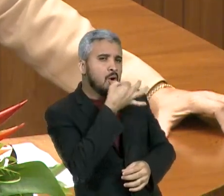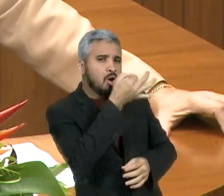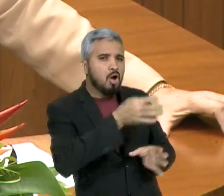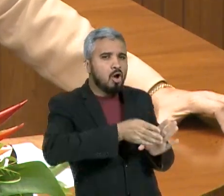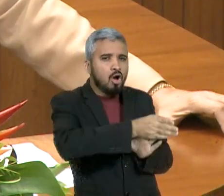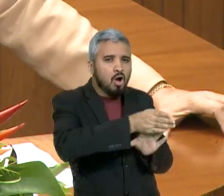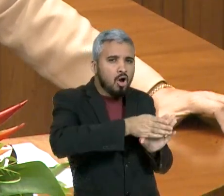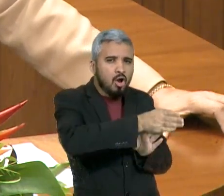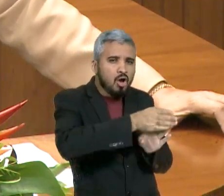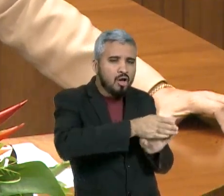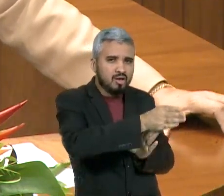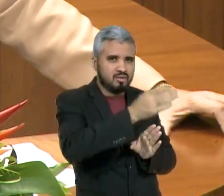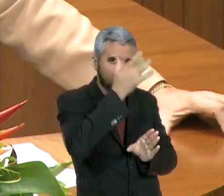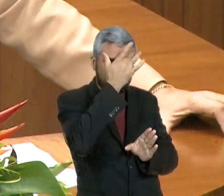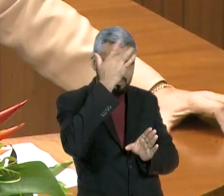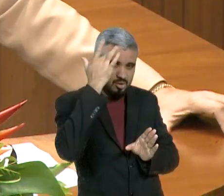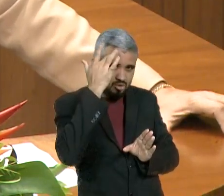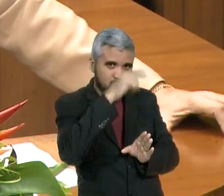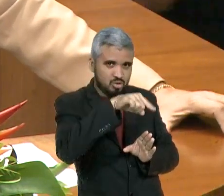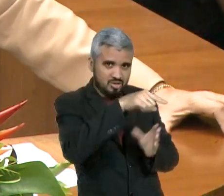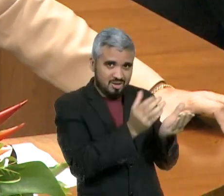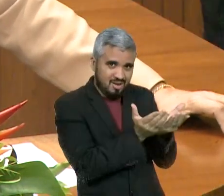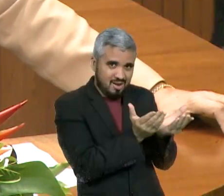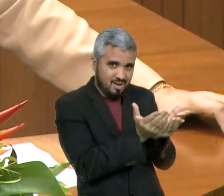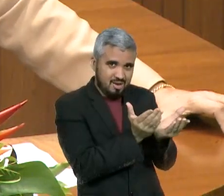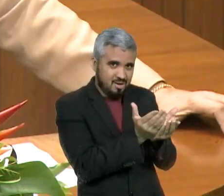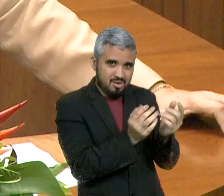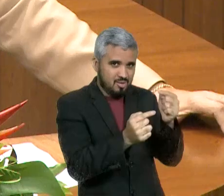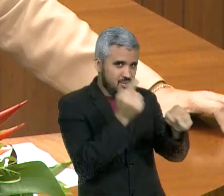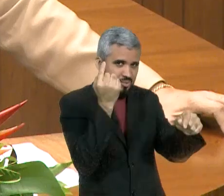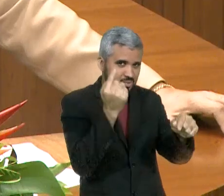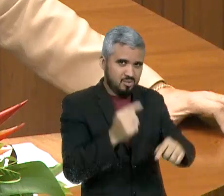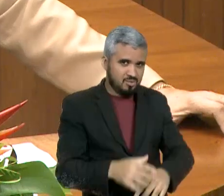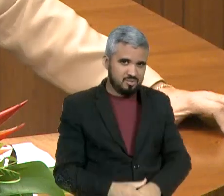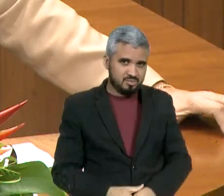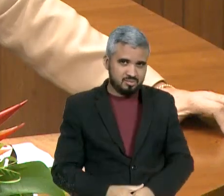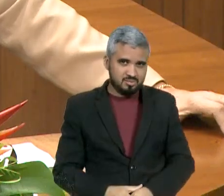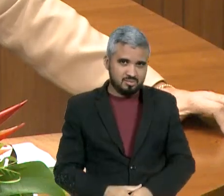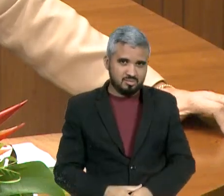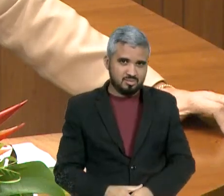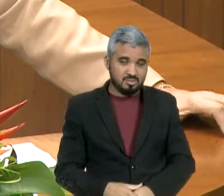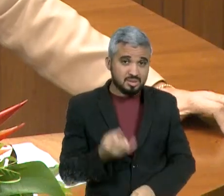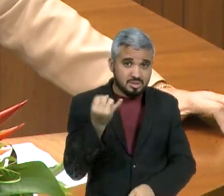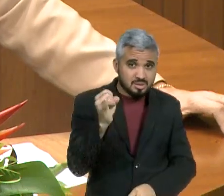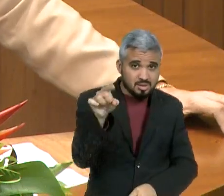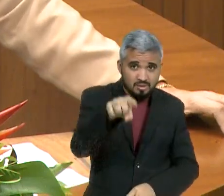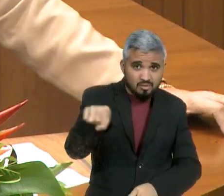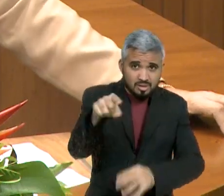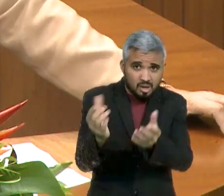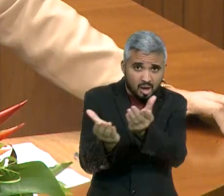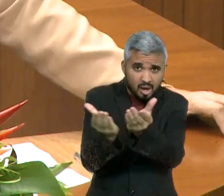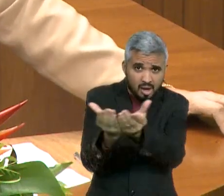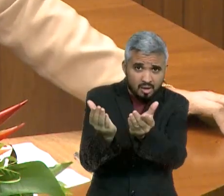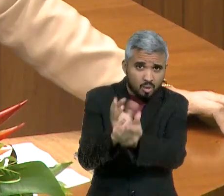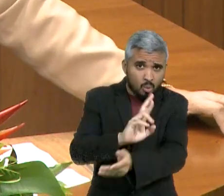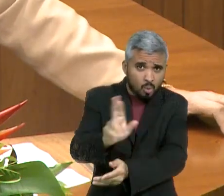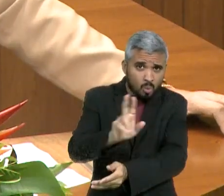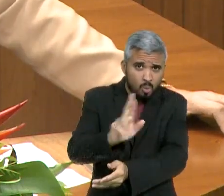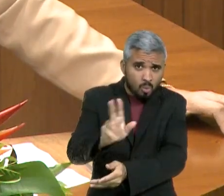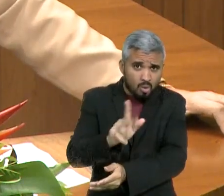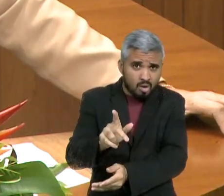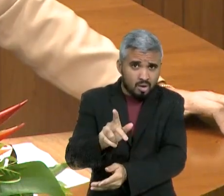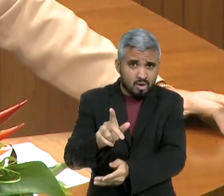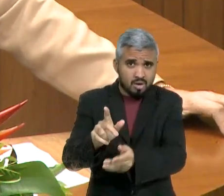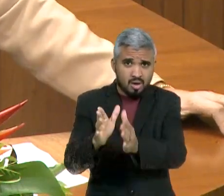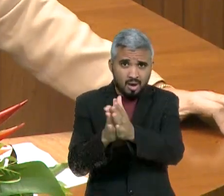orientar pessoas que são evangélicas. Pessoas que não professam a nossa fé, que não lê as